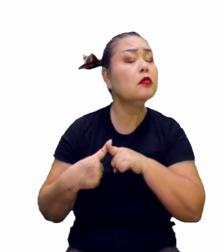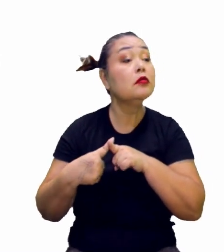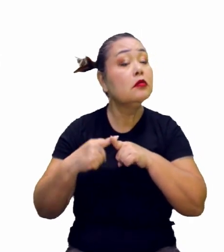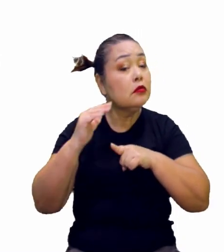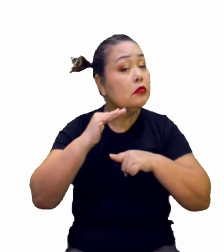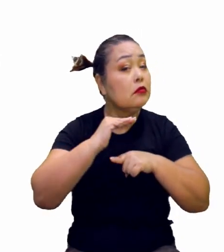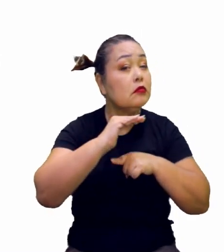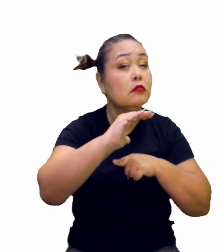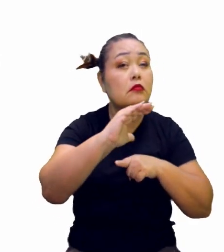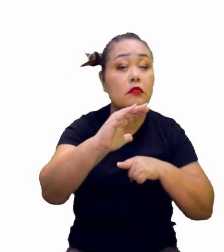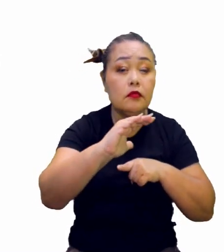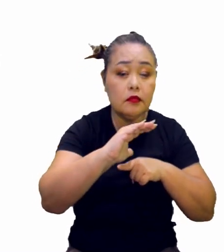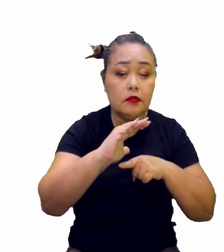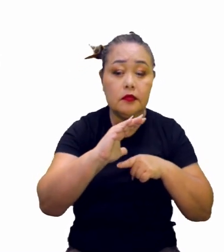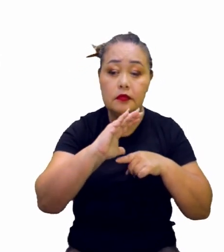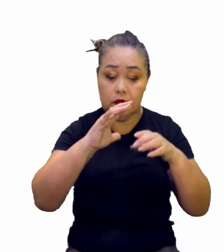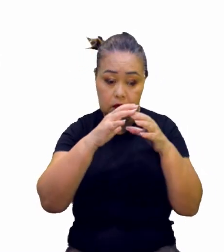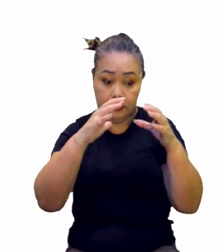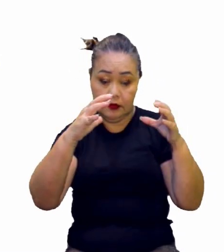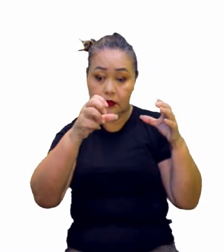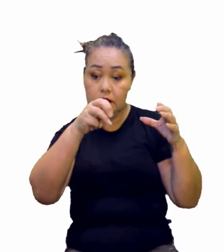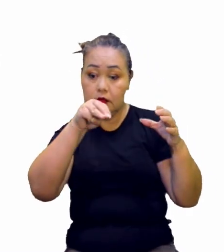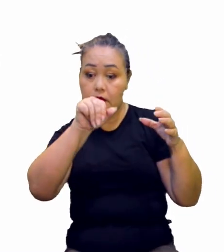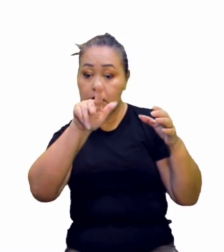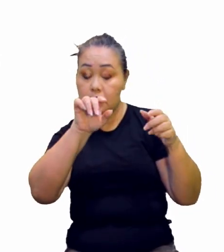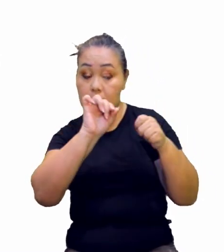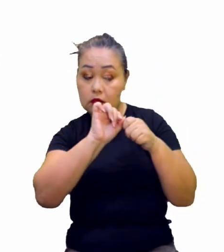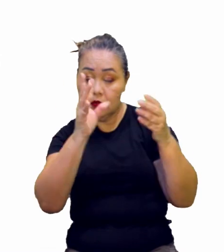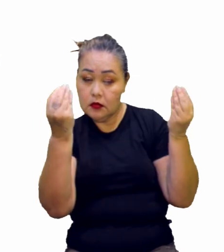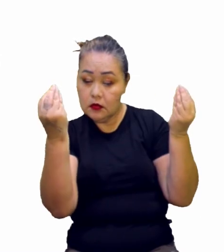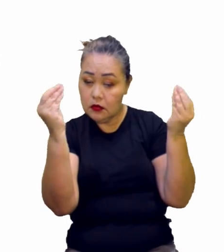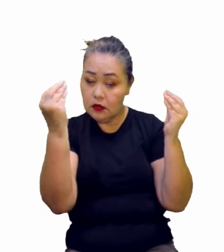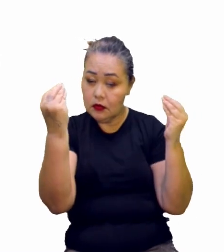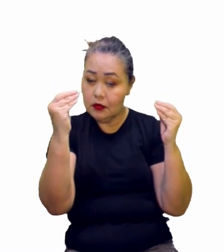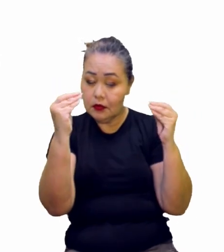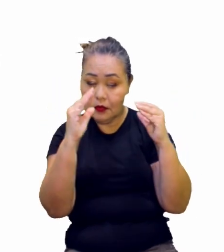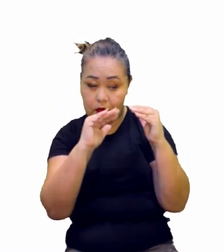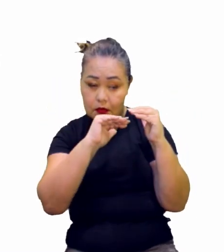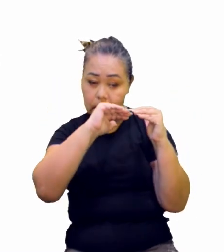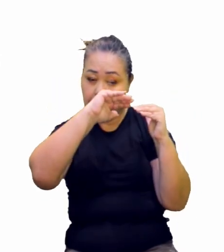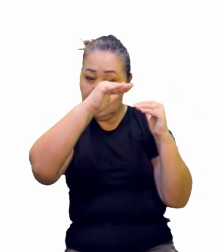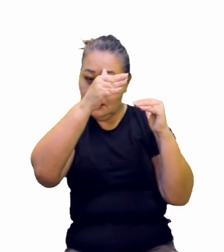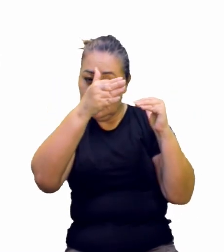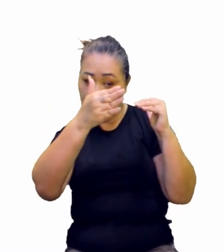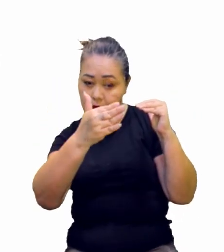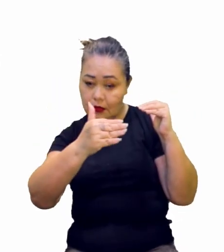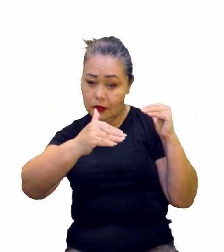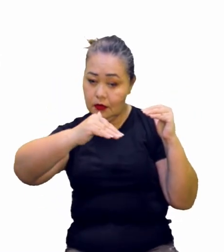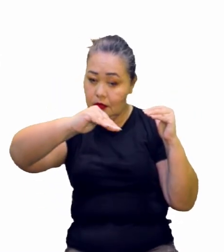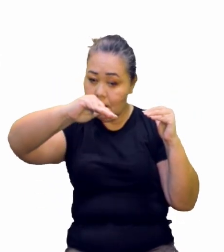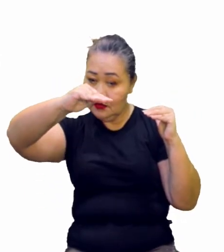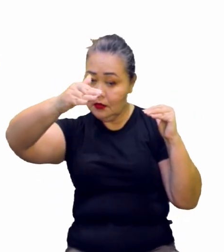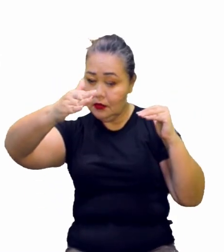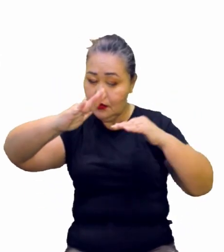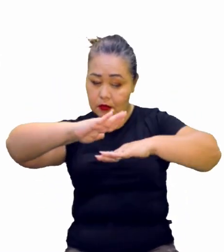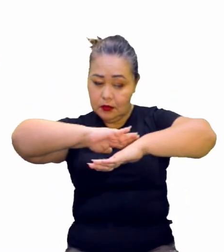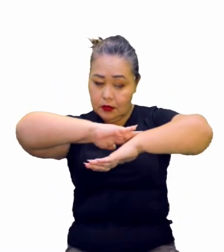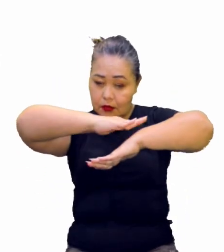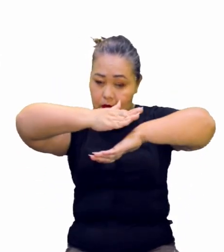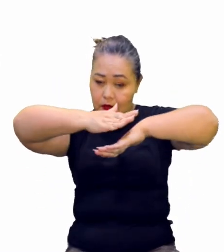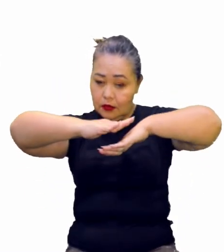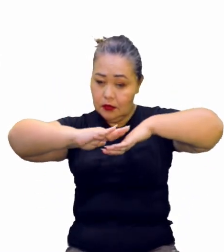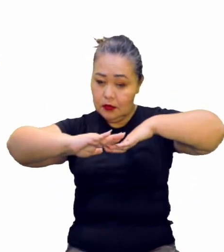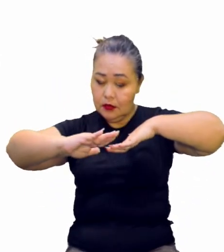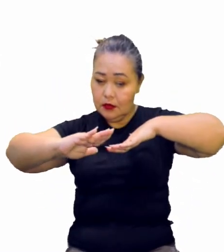condições macroclimáticas foram formadas por elevações, né? Que a gente fala que é